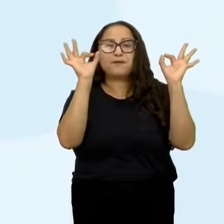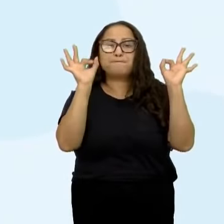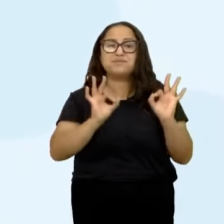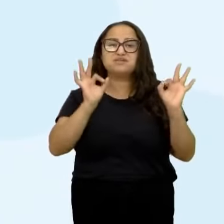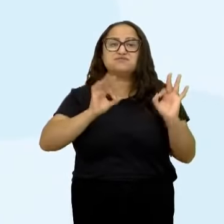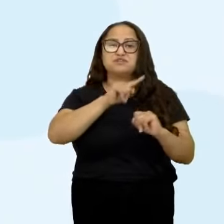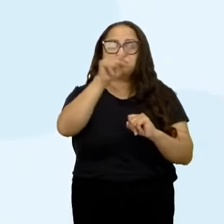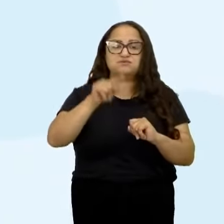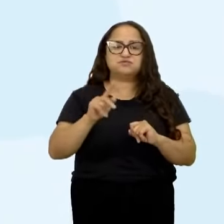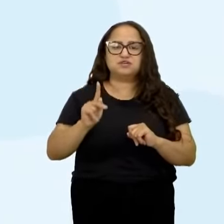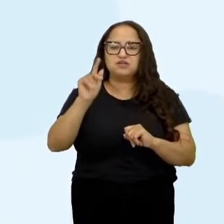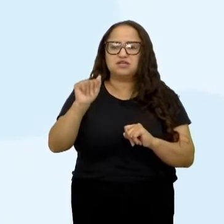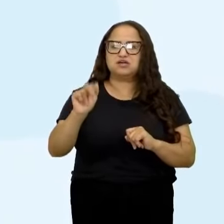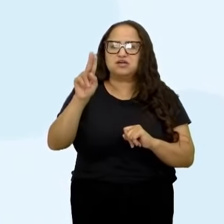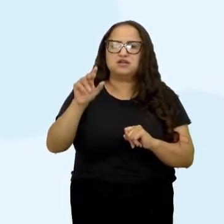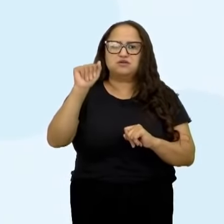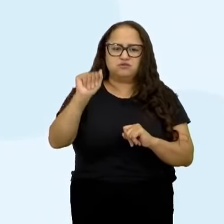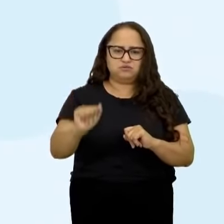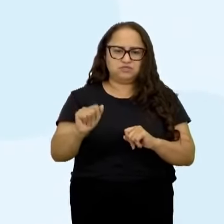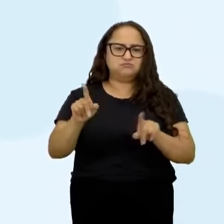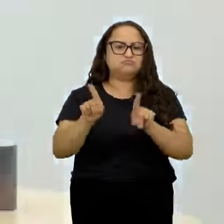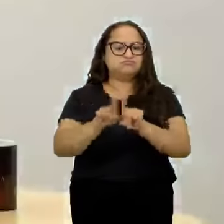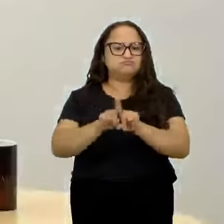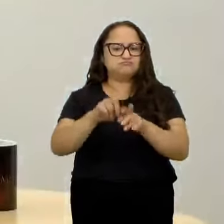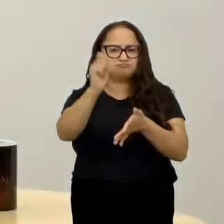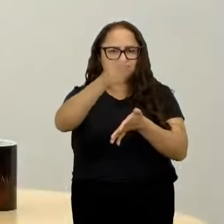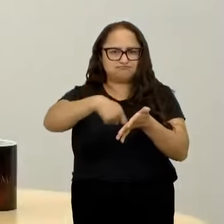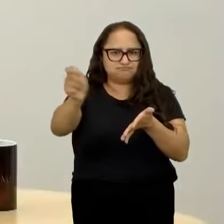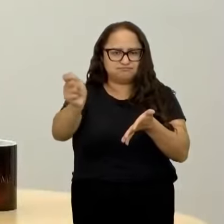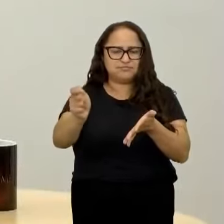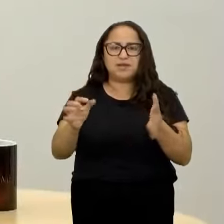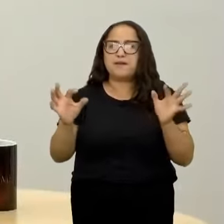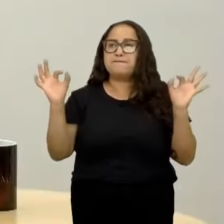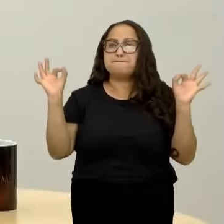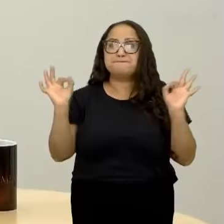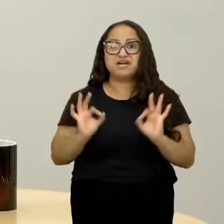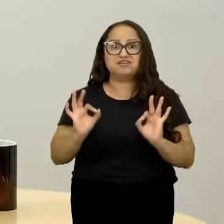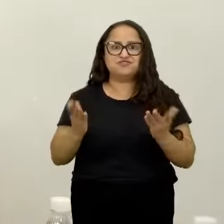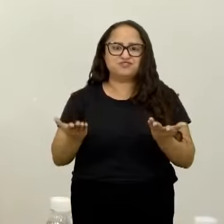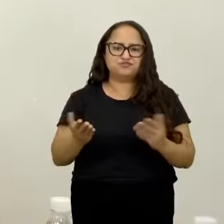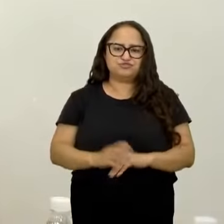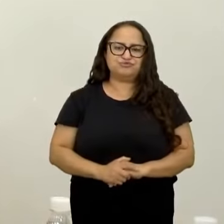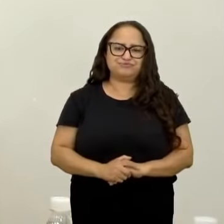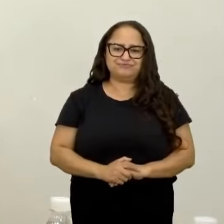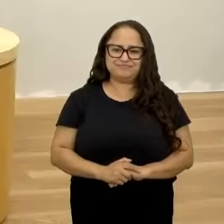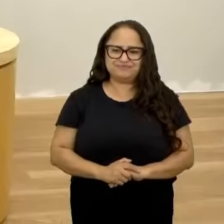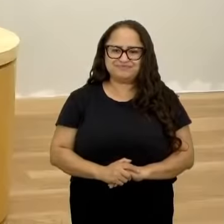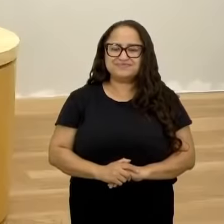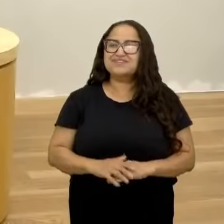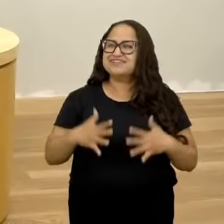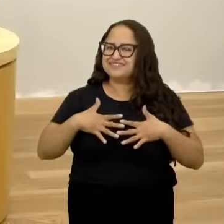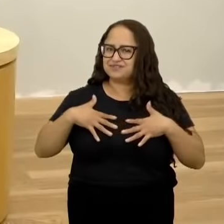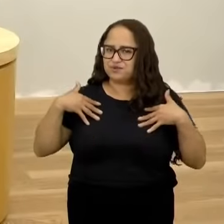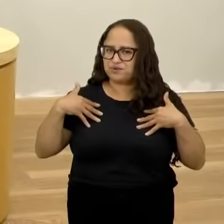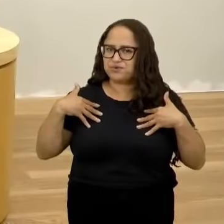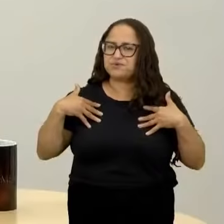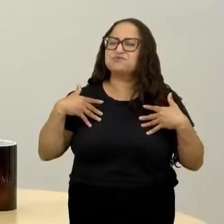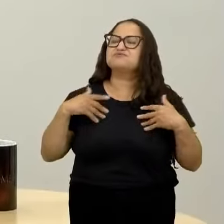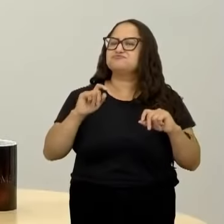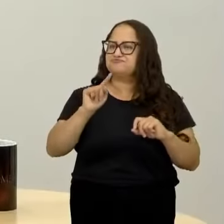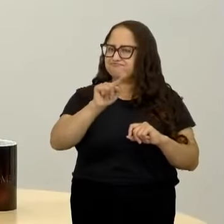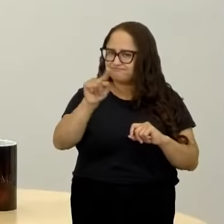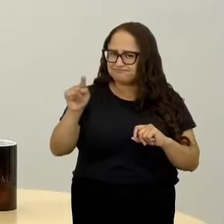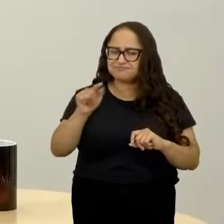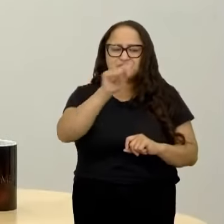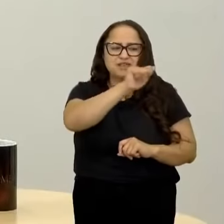você Cauã e hoje da Silva assina que perfeição né pro maravilhoso um orgulho é um